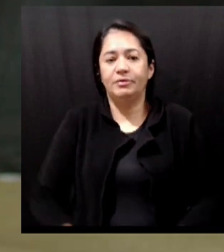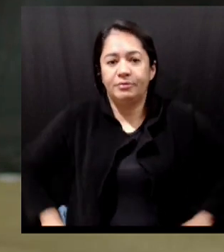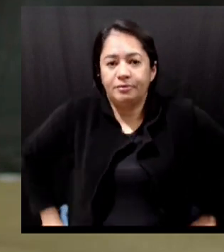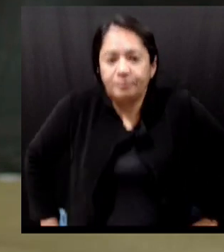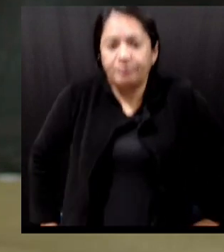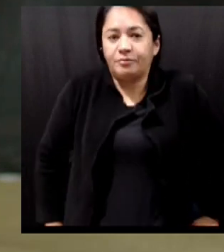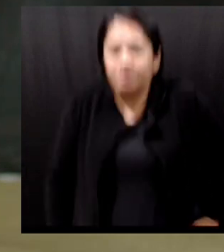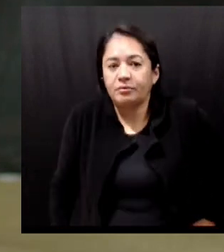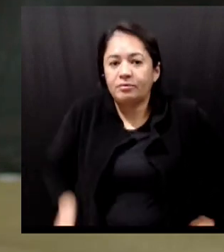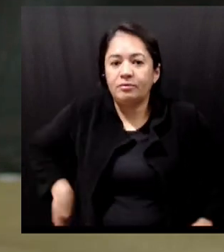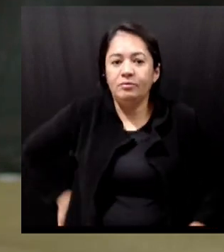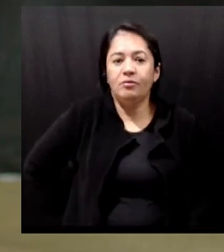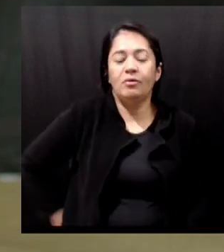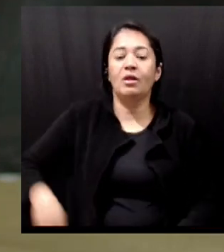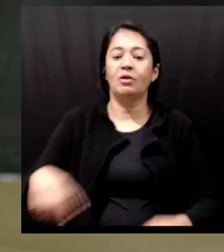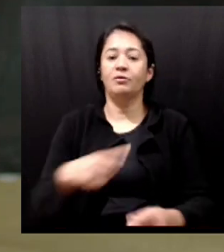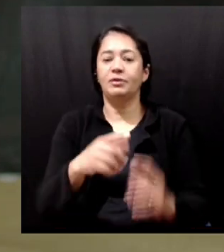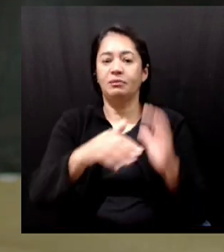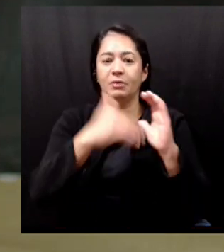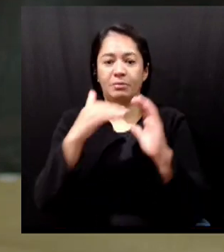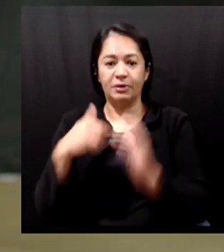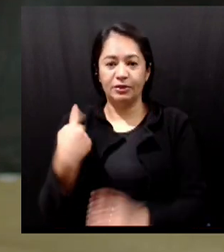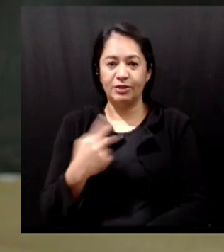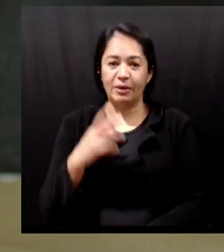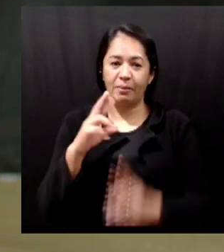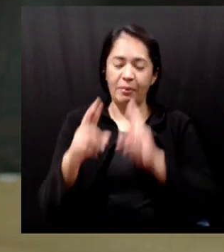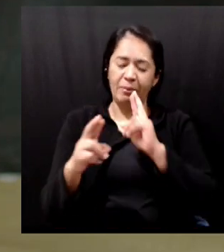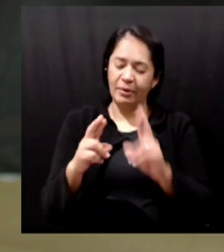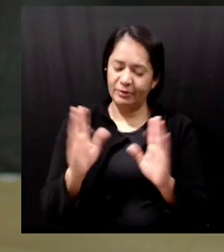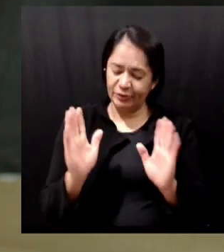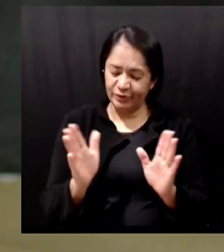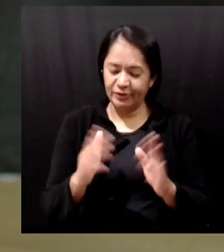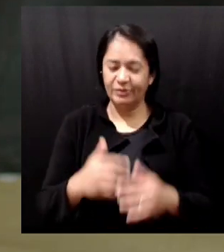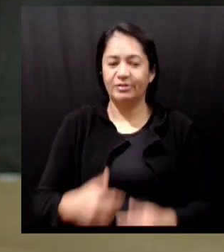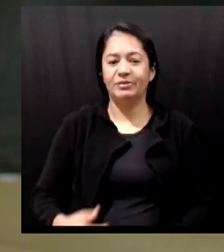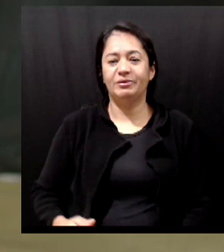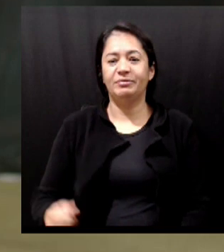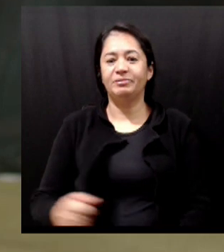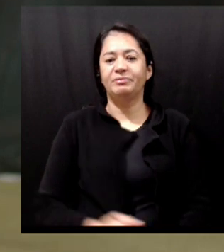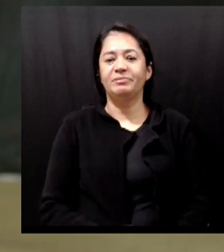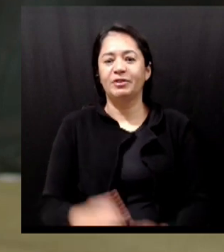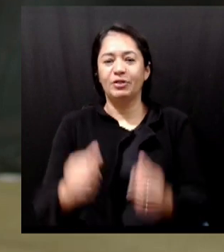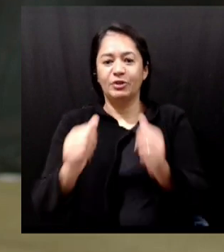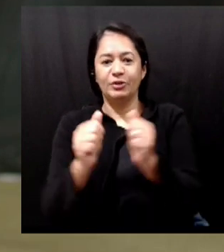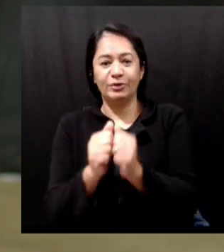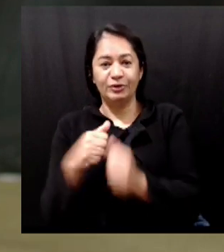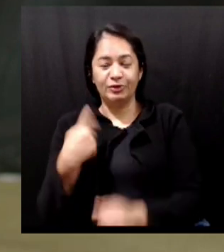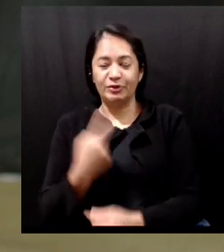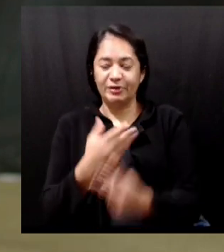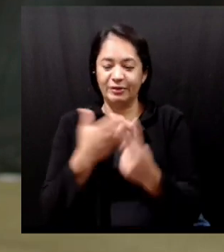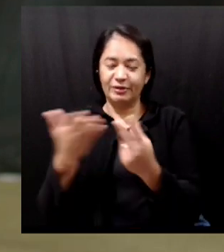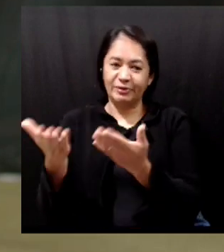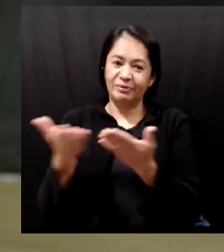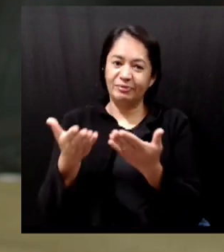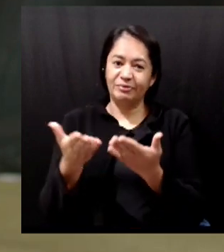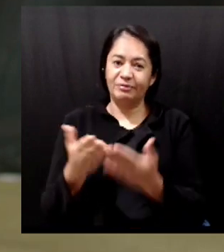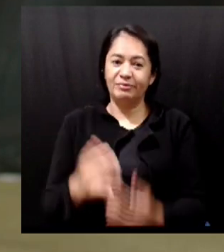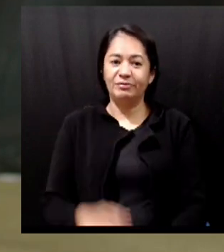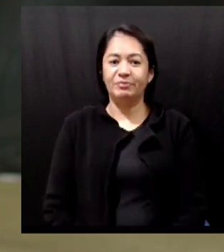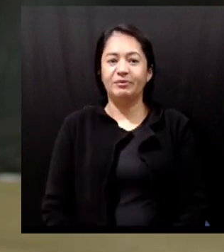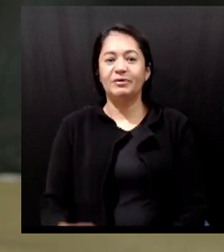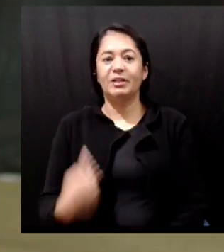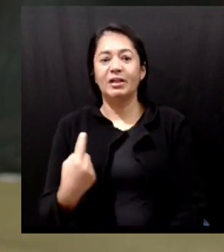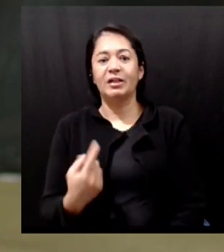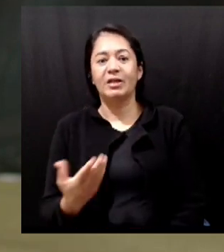contigo também, já já a gente responde você, já a gente interage também com a nossa convidada. E enquanto isso, vamos atualizando as notícias para você,